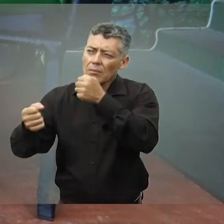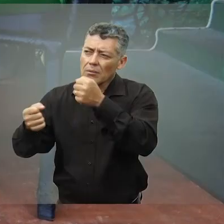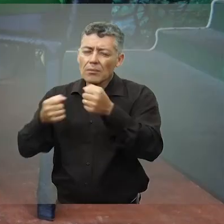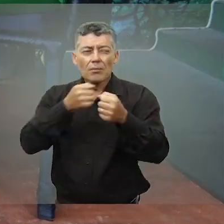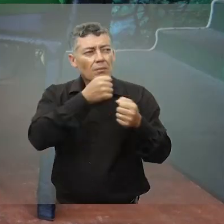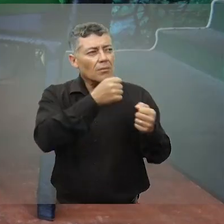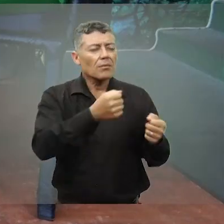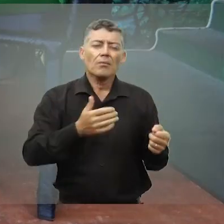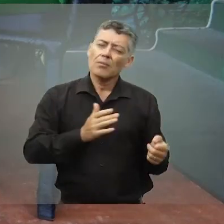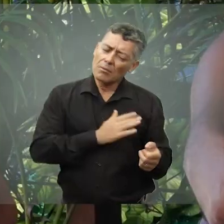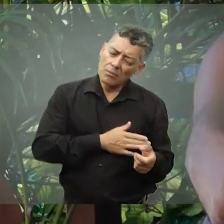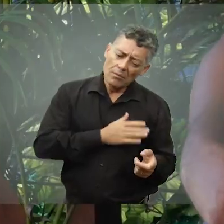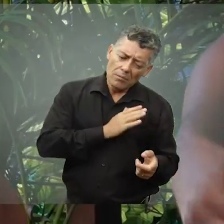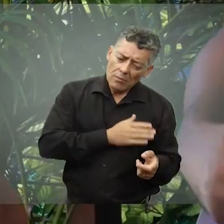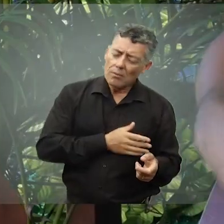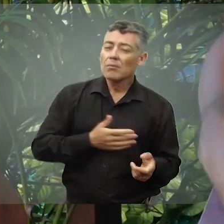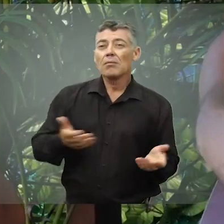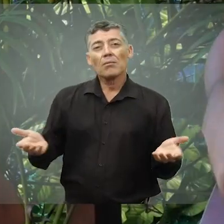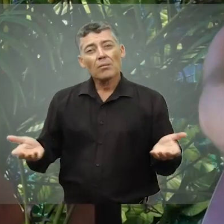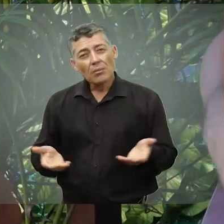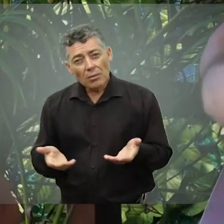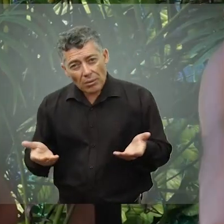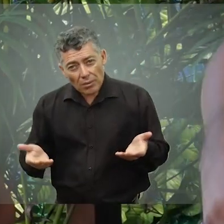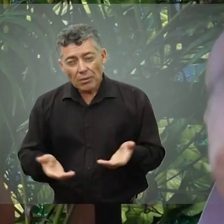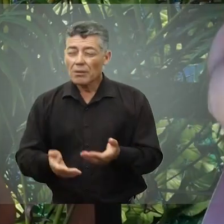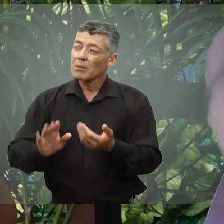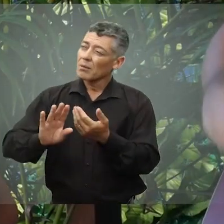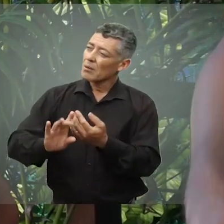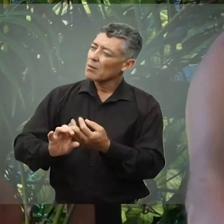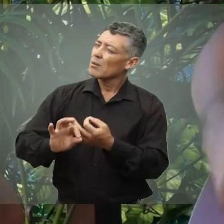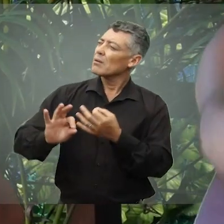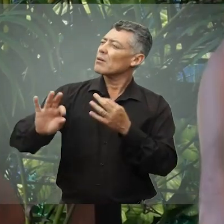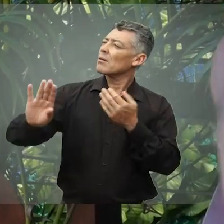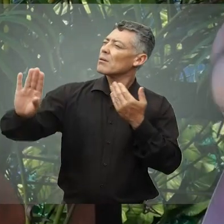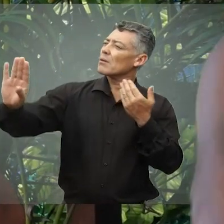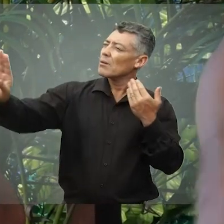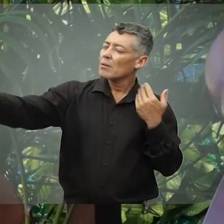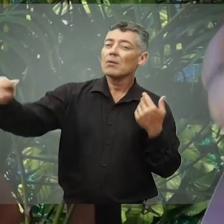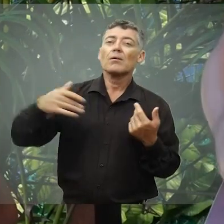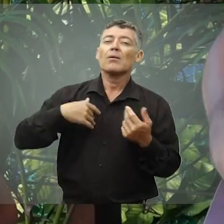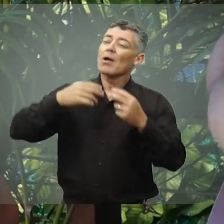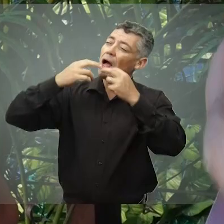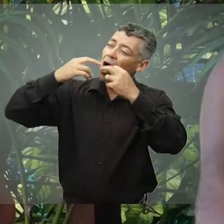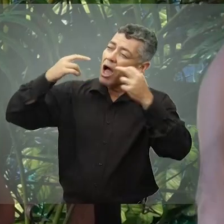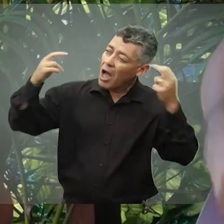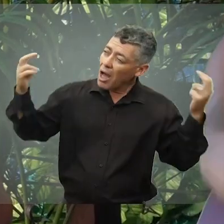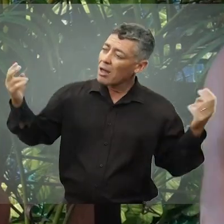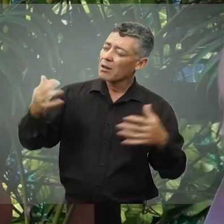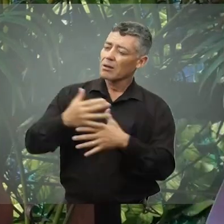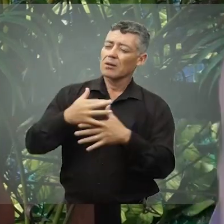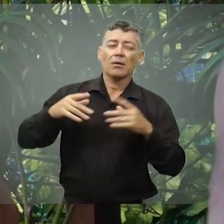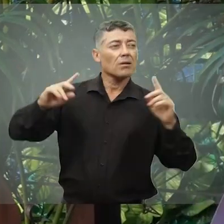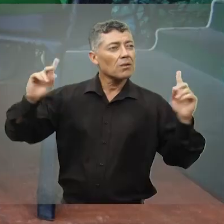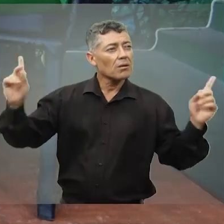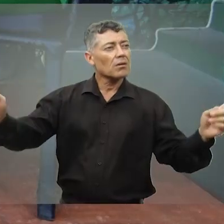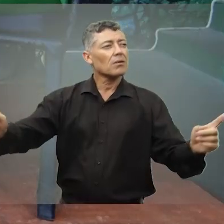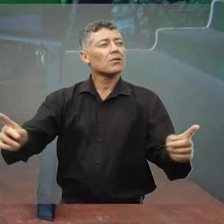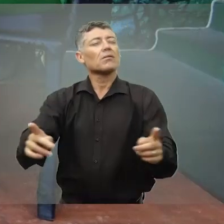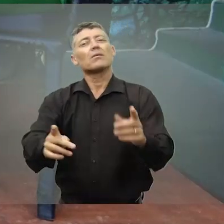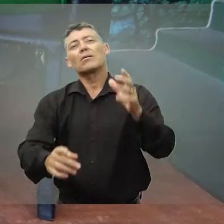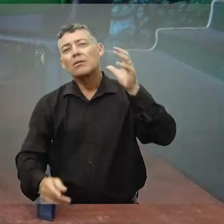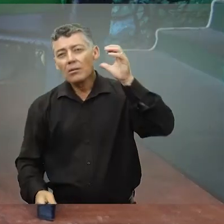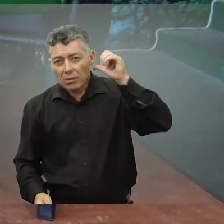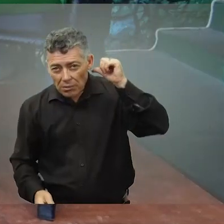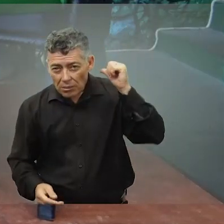para um coração que agora está distante. Eu queria gritar para a cidade inteira ouvir,